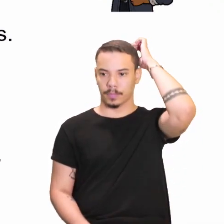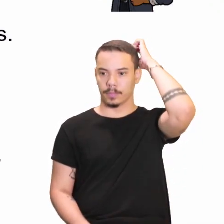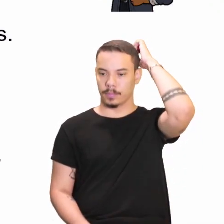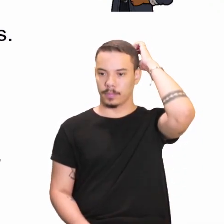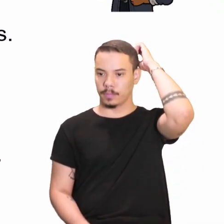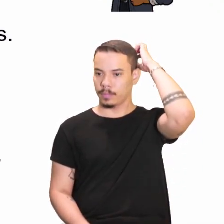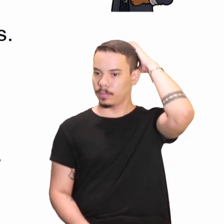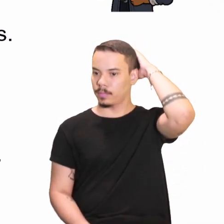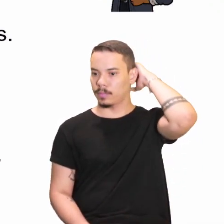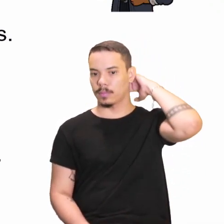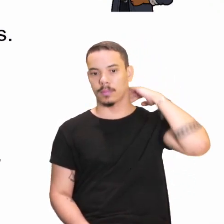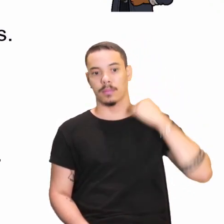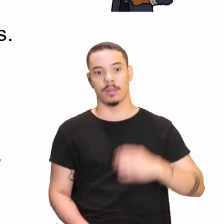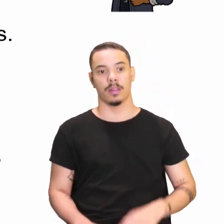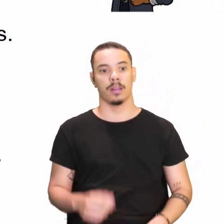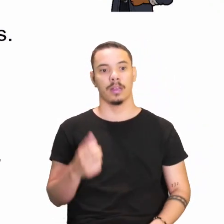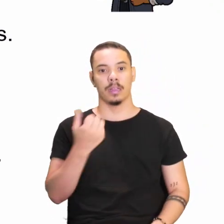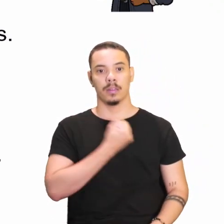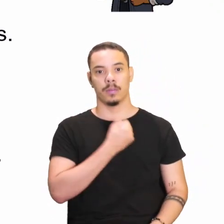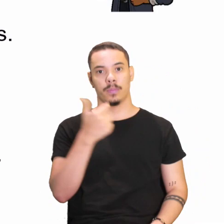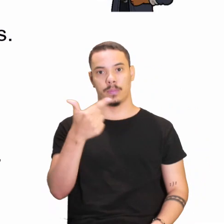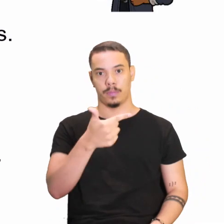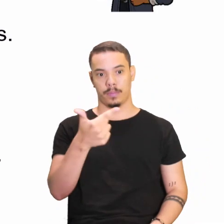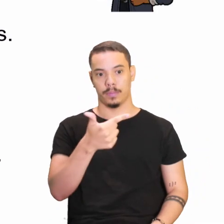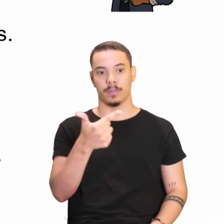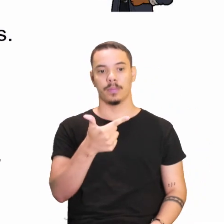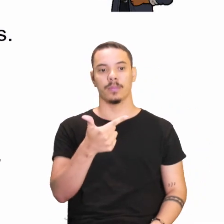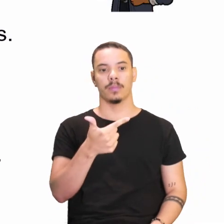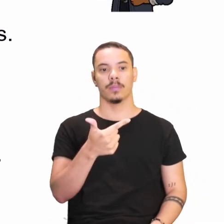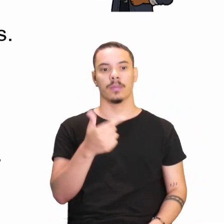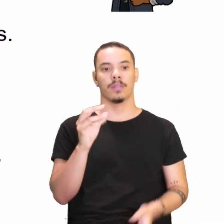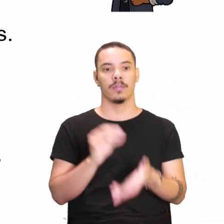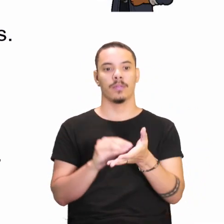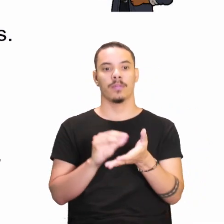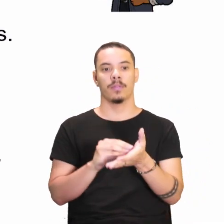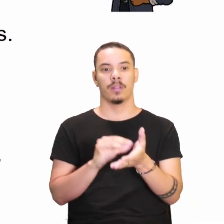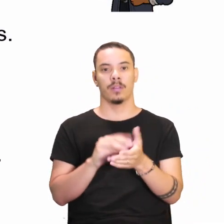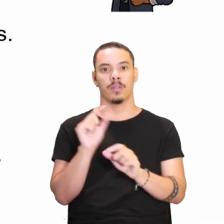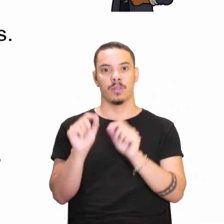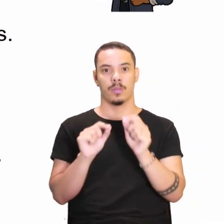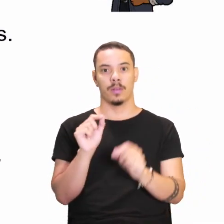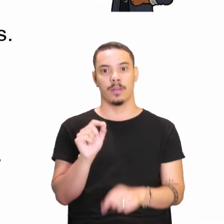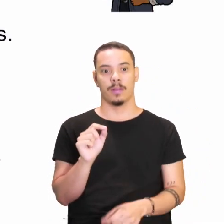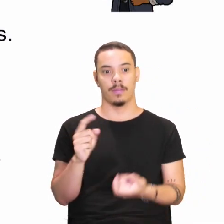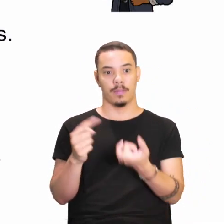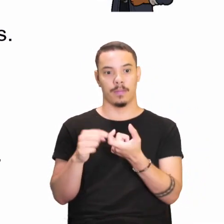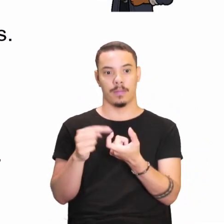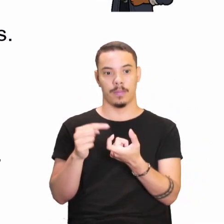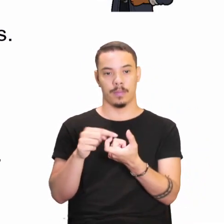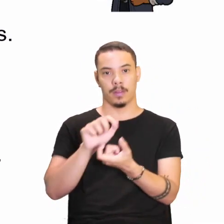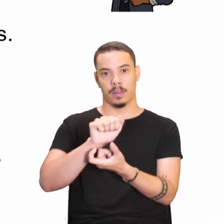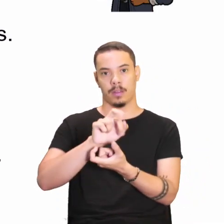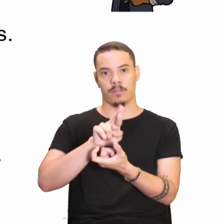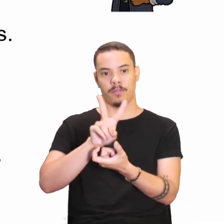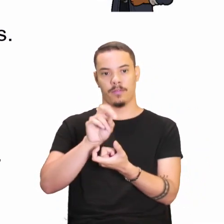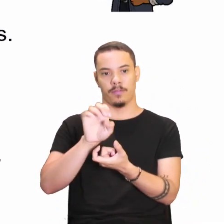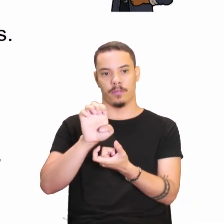segunda, as árvores contribuem. O que aconteceu? Já na segunda,